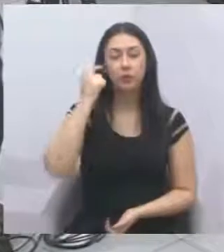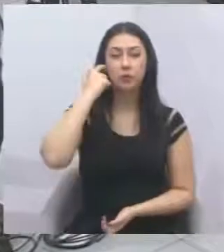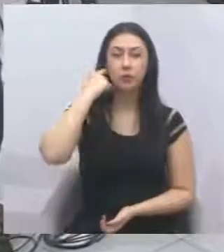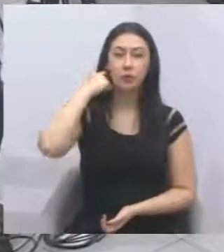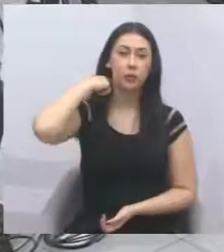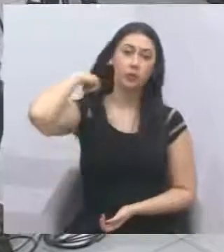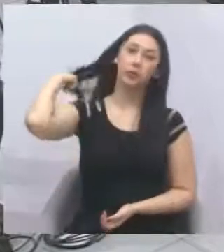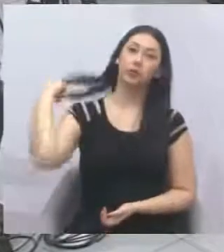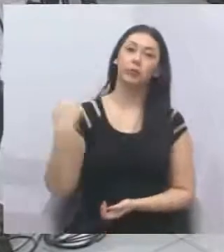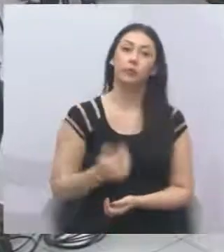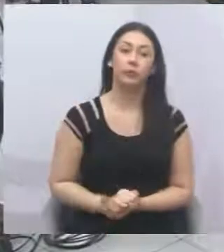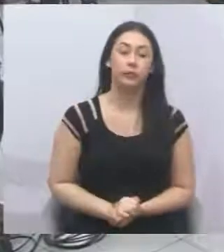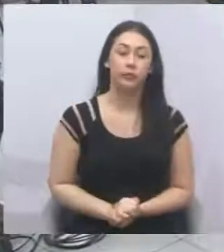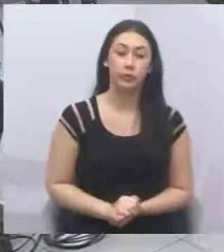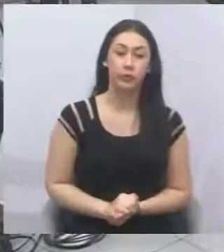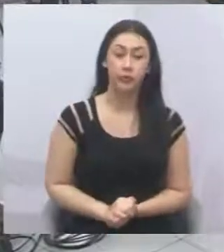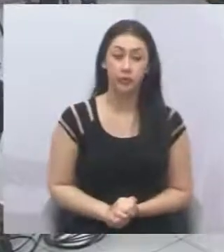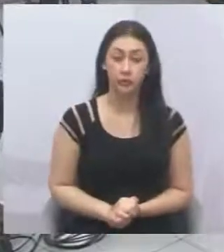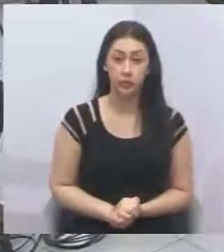requerimento.